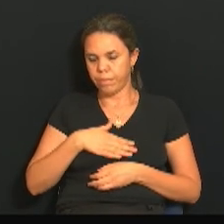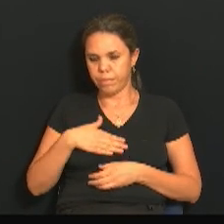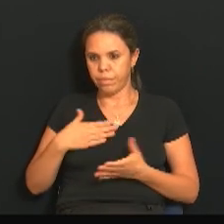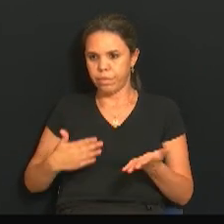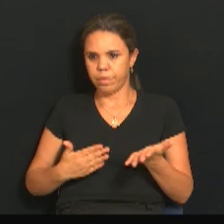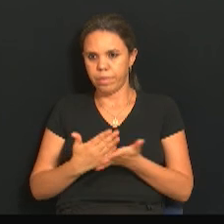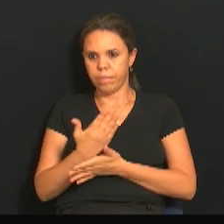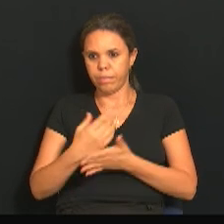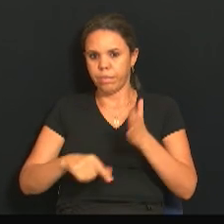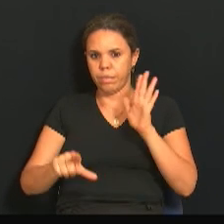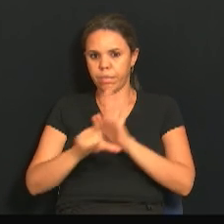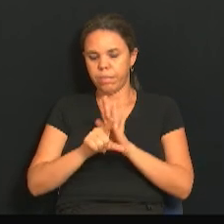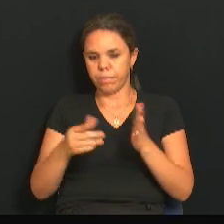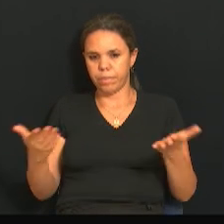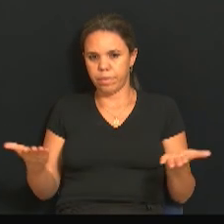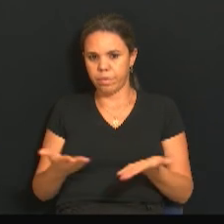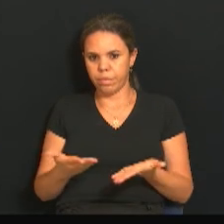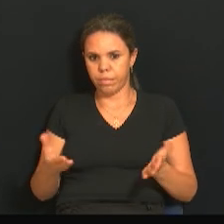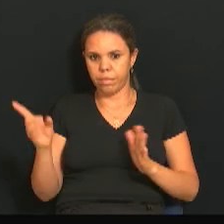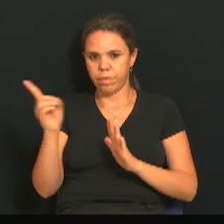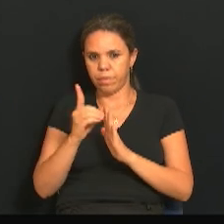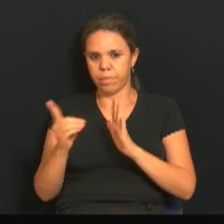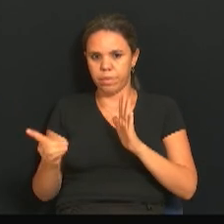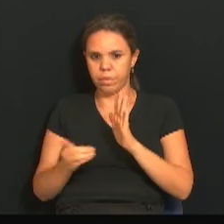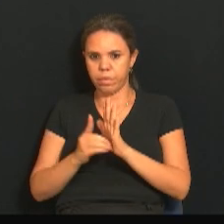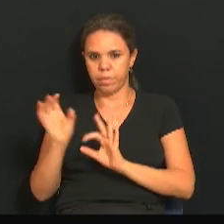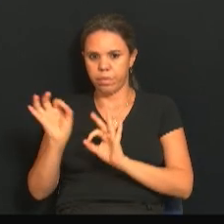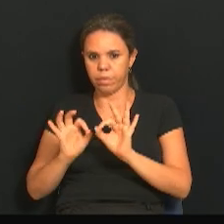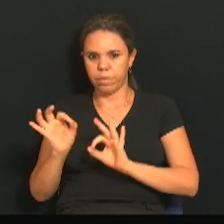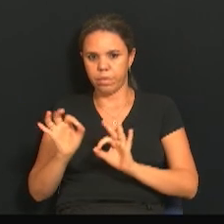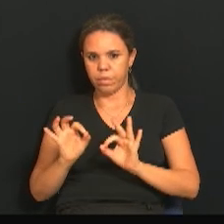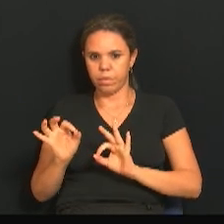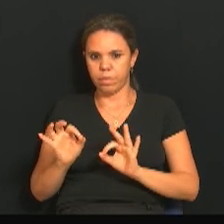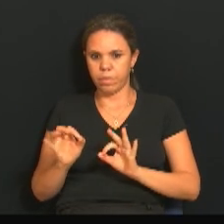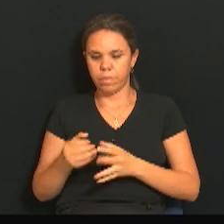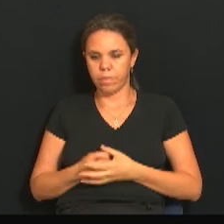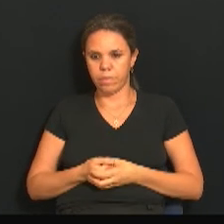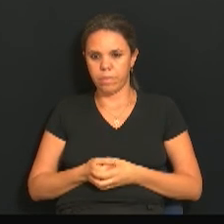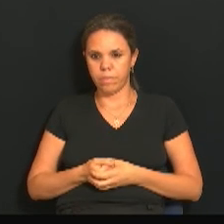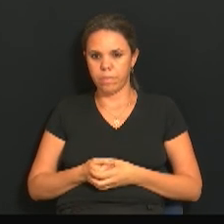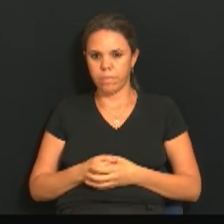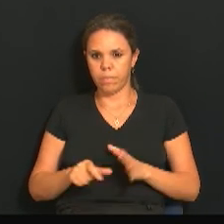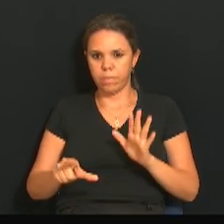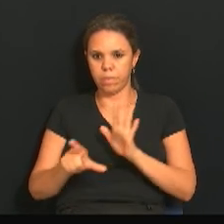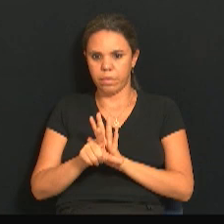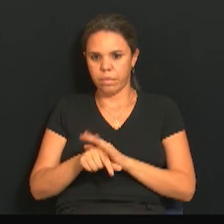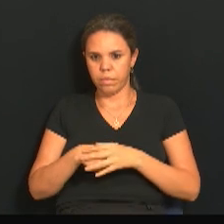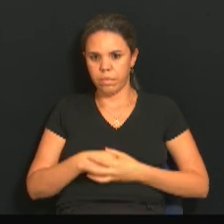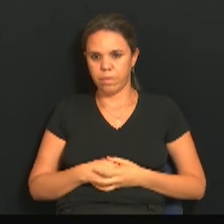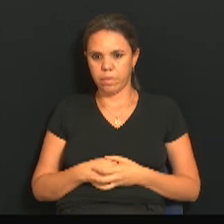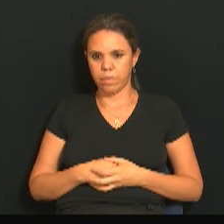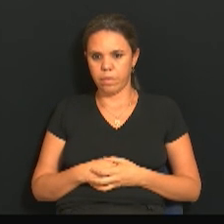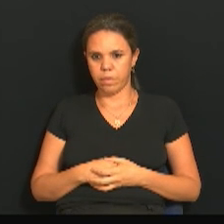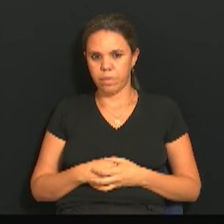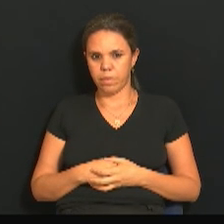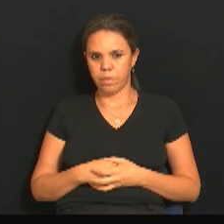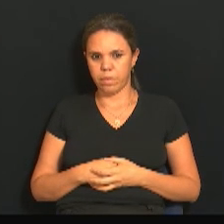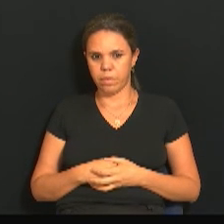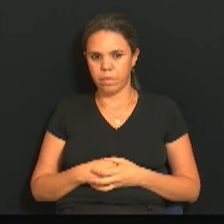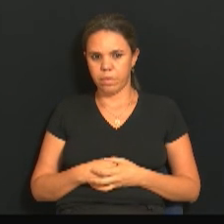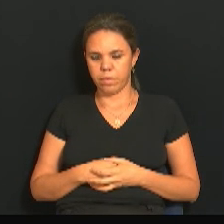essa lei, e agora o decreto que regulamenta essa lei também. Então, acho que